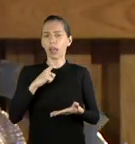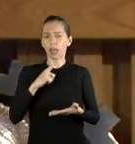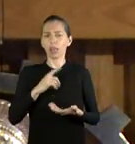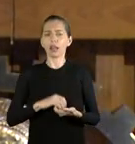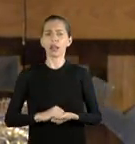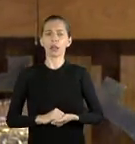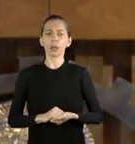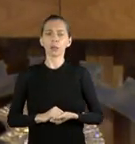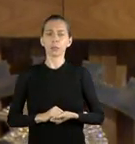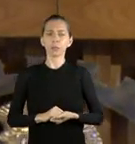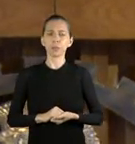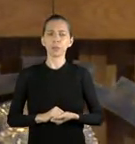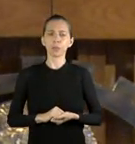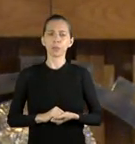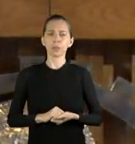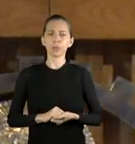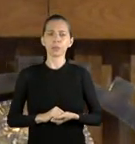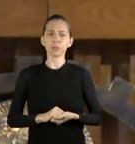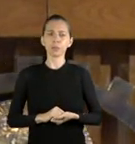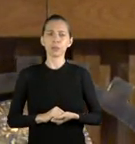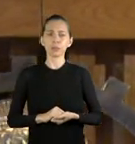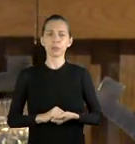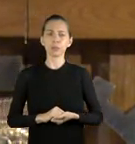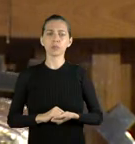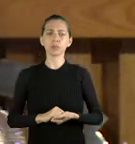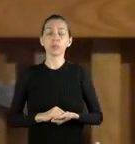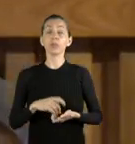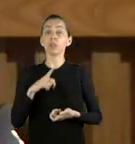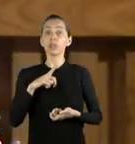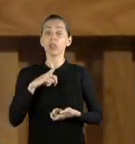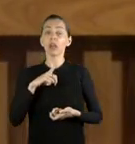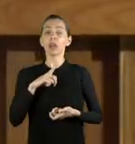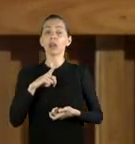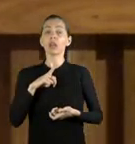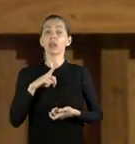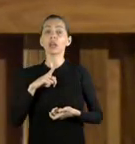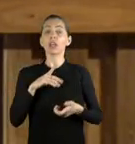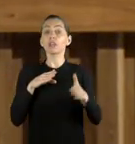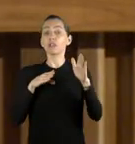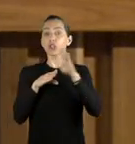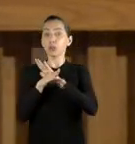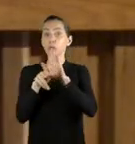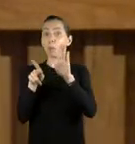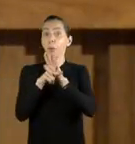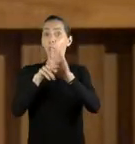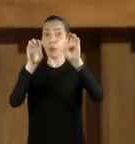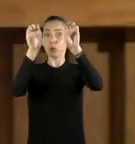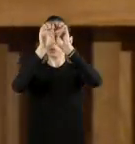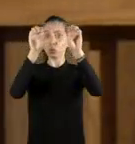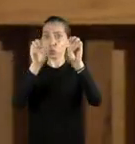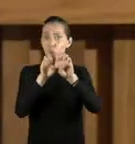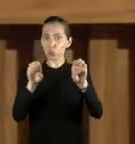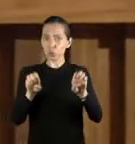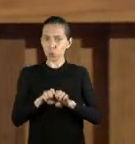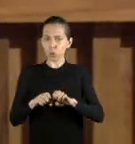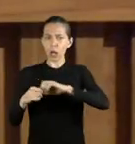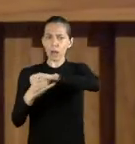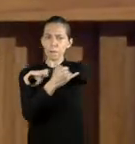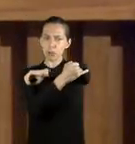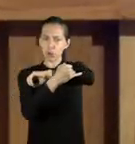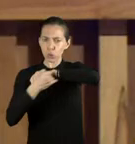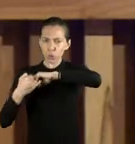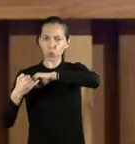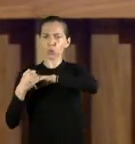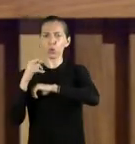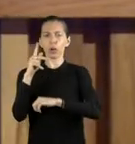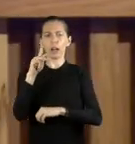de engenharia para investir? Primeiro, a gente tem investimentos em infraestrutura. Né? Então, a gente tem